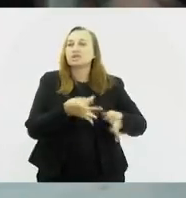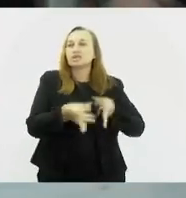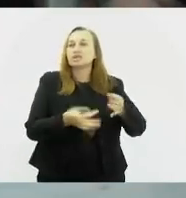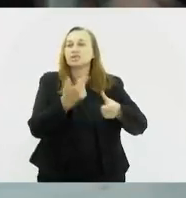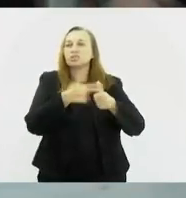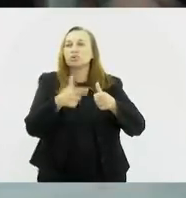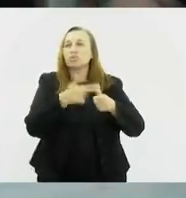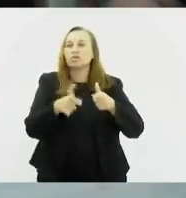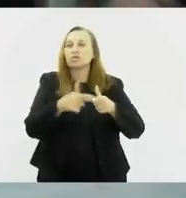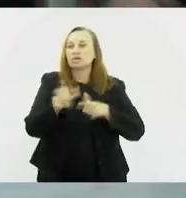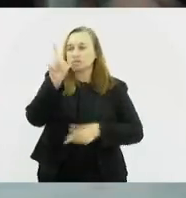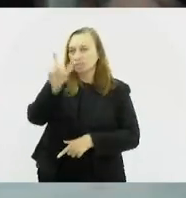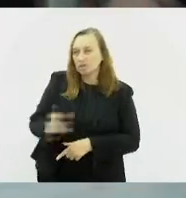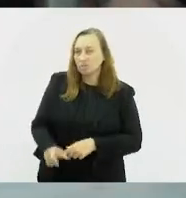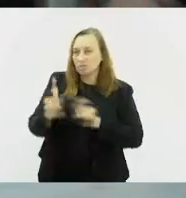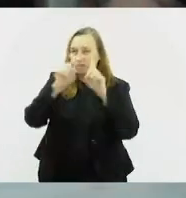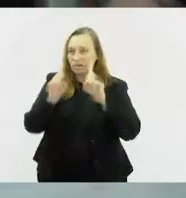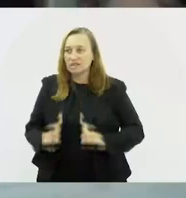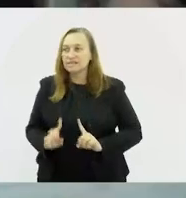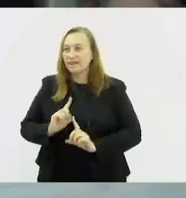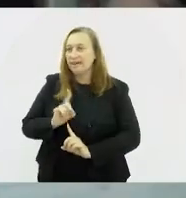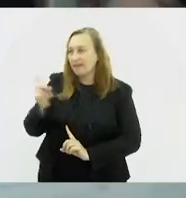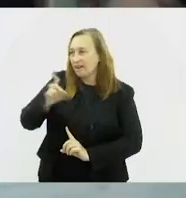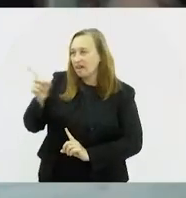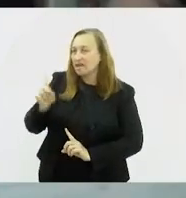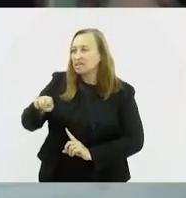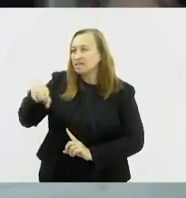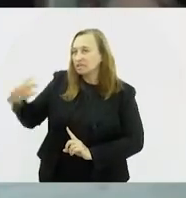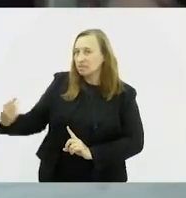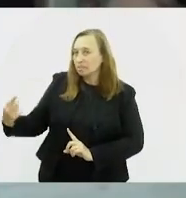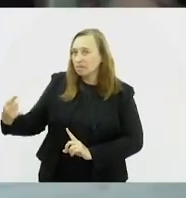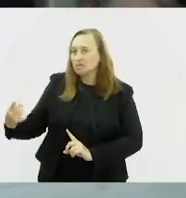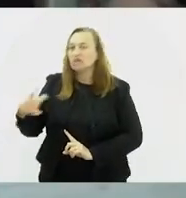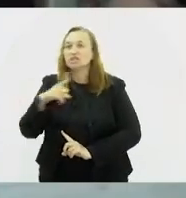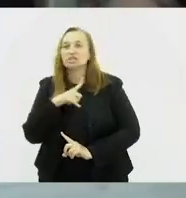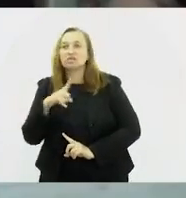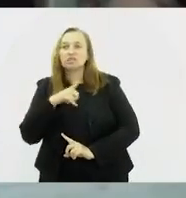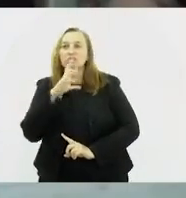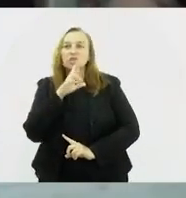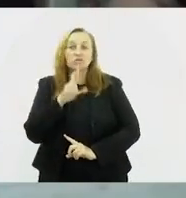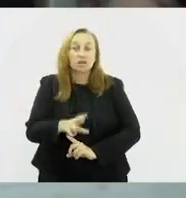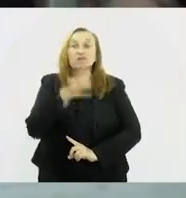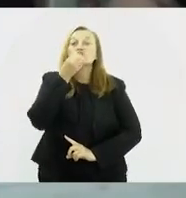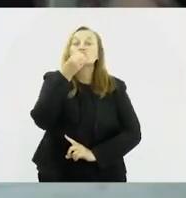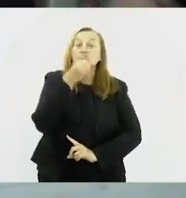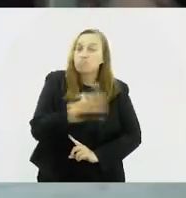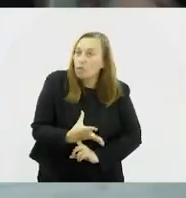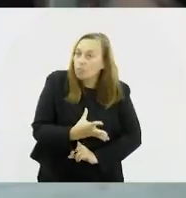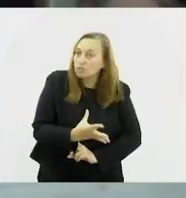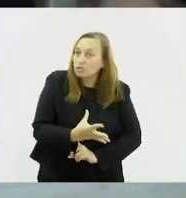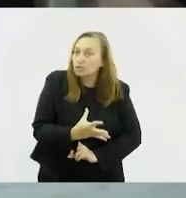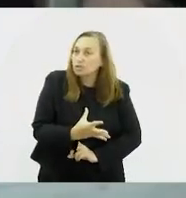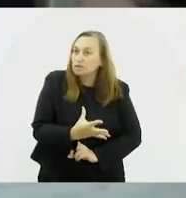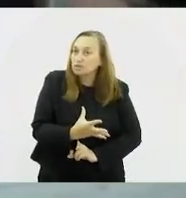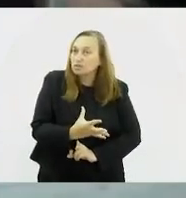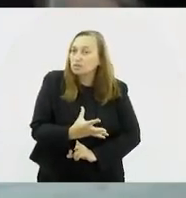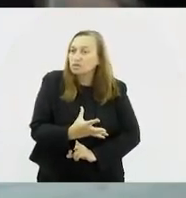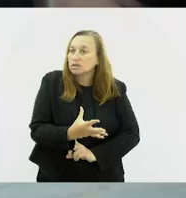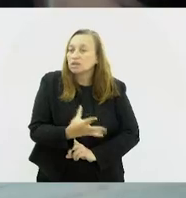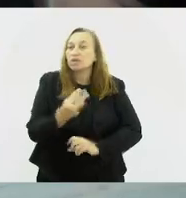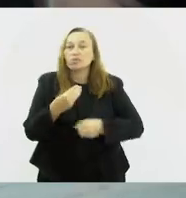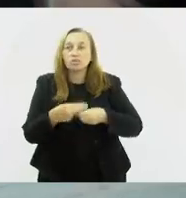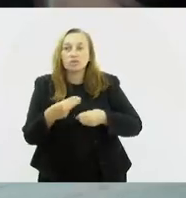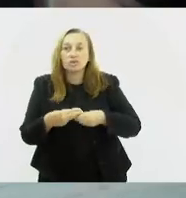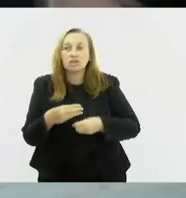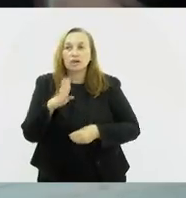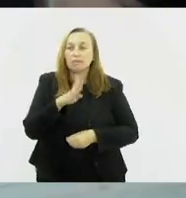pessoa com deficiência por lá. E, depois dessa audiência, tivemos resultados muito positivos. O município de Barra do